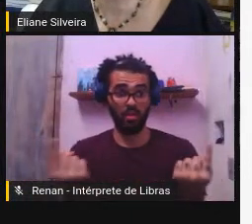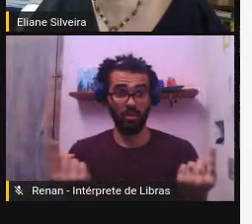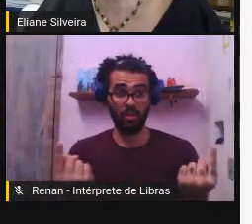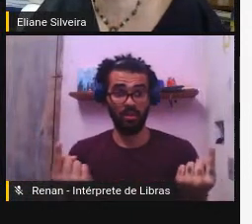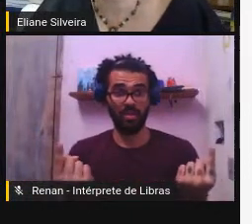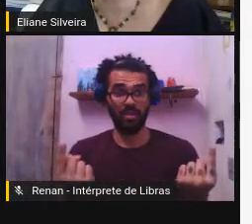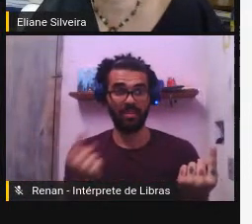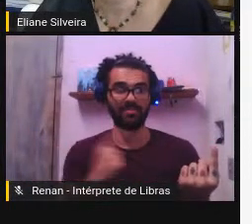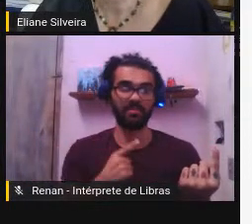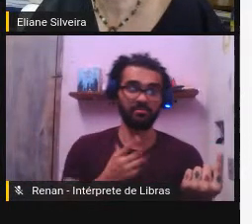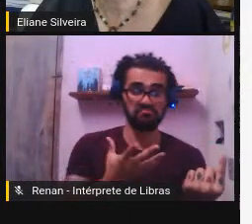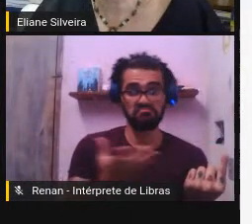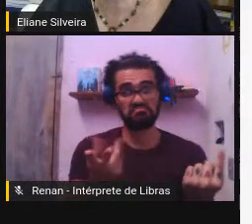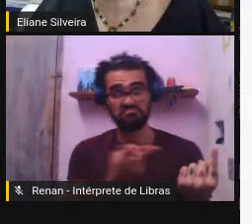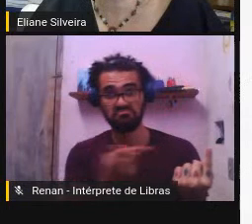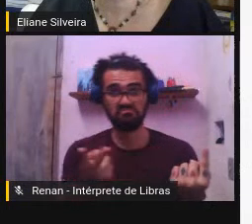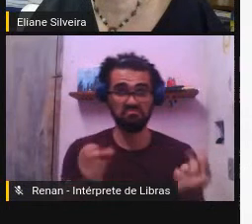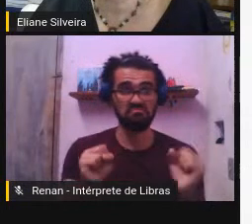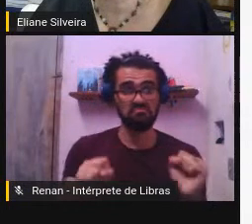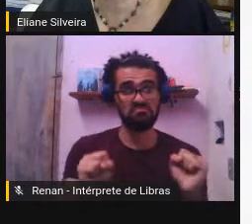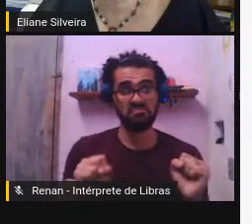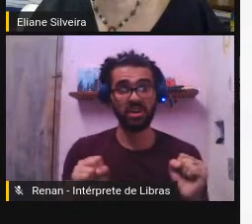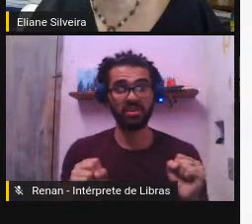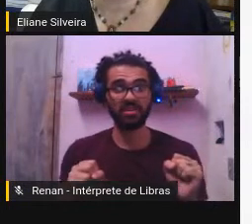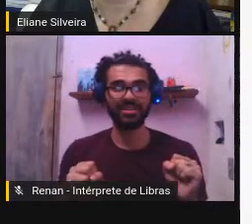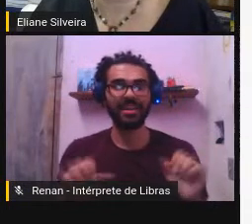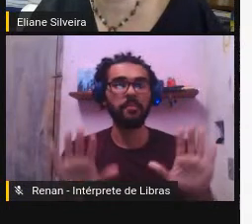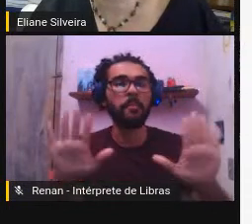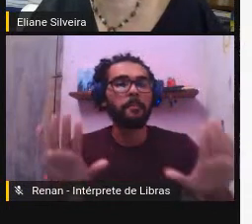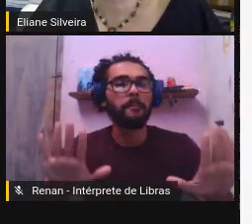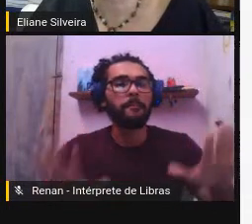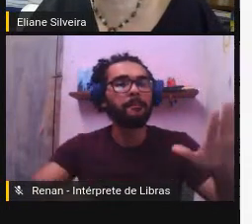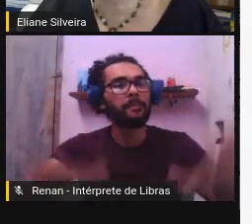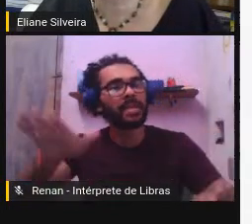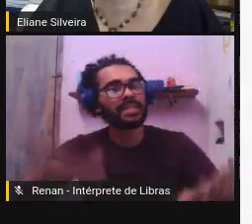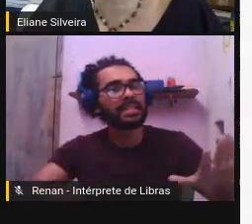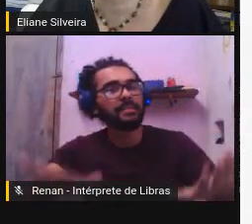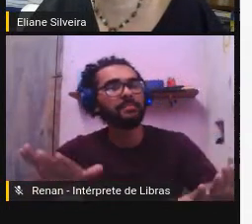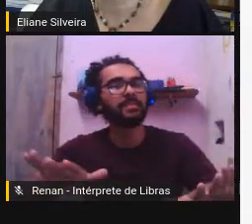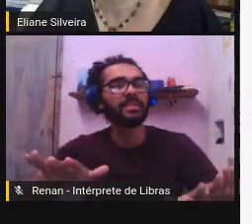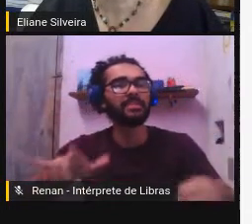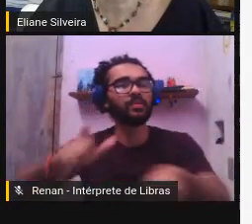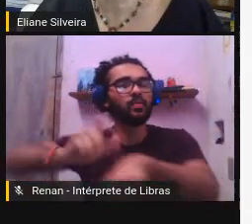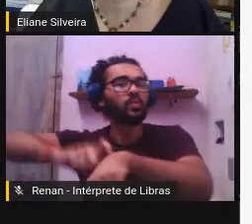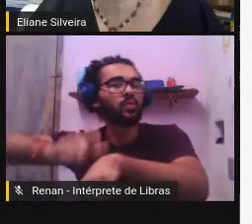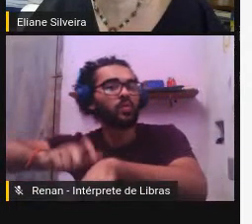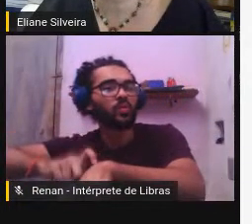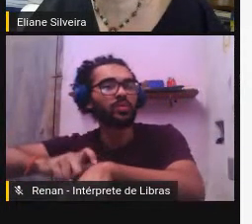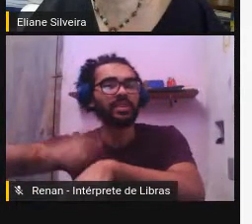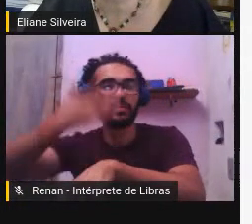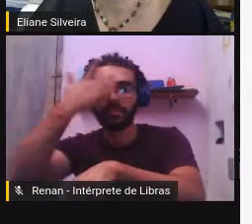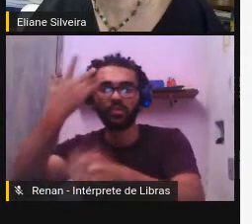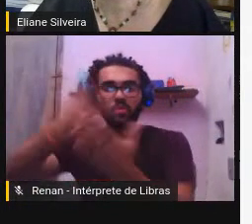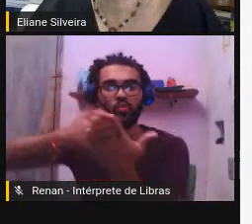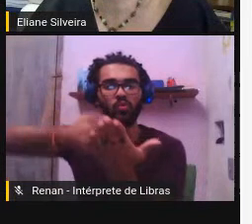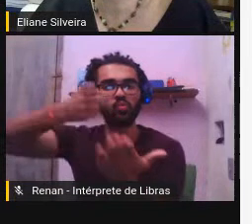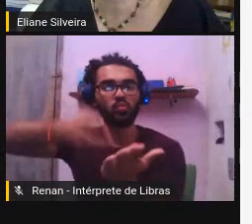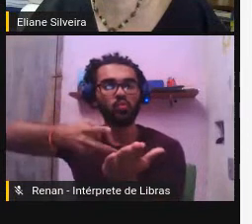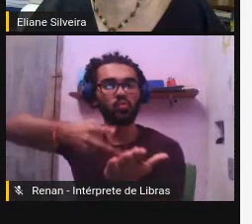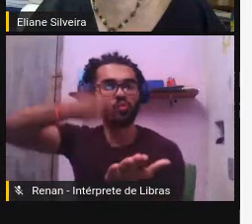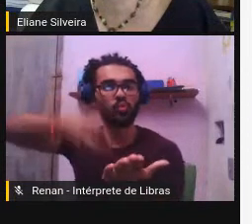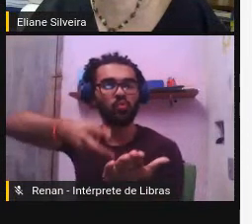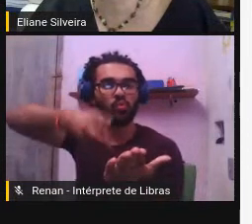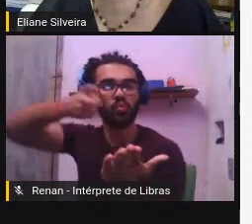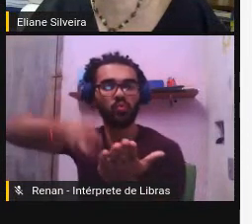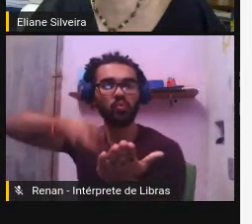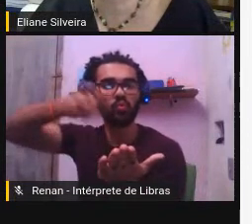Memoir ou CLG, em tempos ou lugares que suscitam interpretações diferentes. Talvez seja isso, afinal, que faça